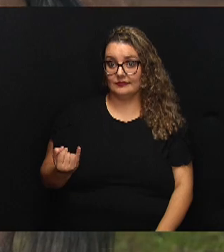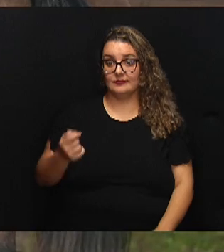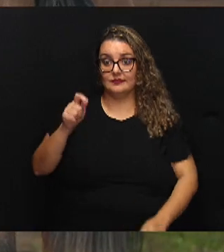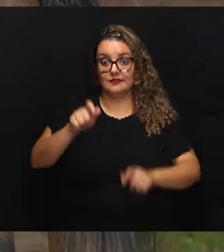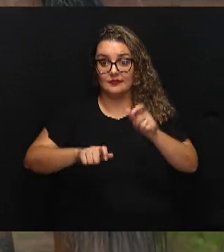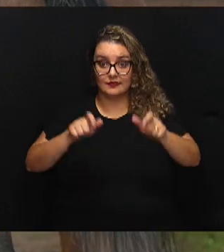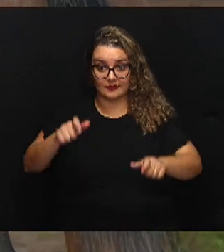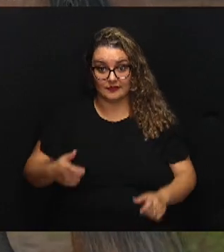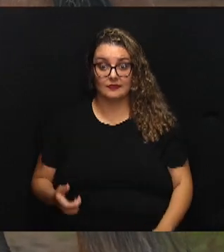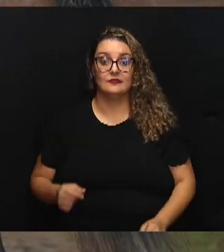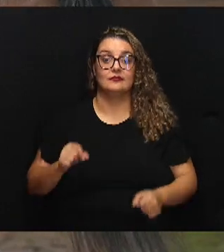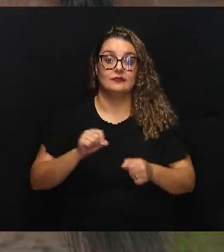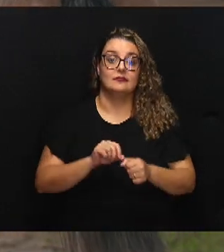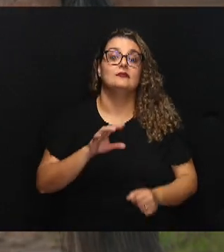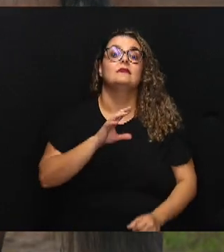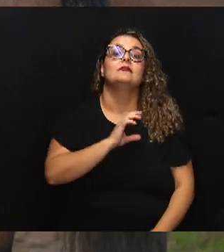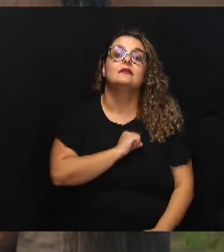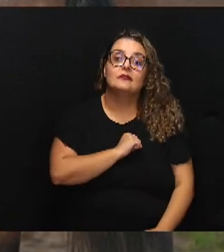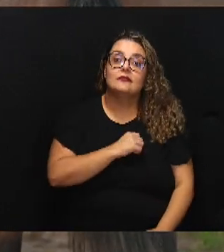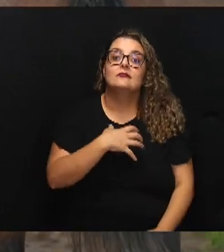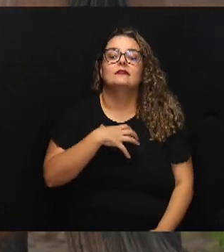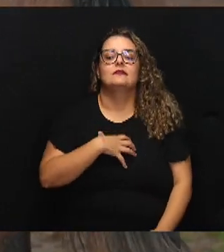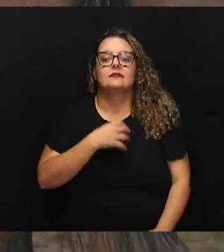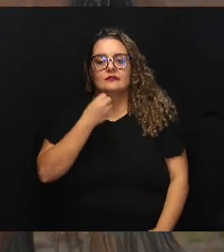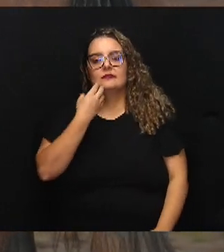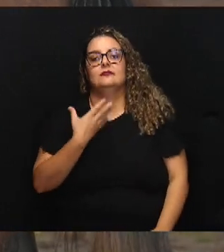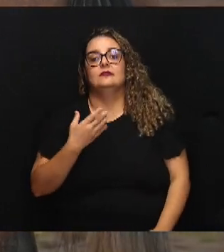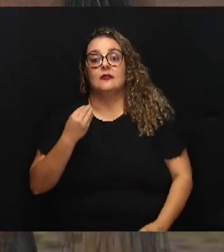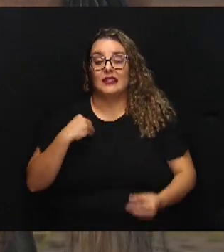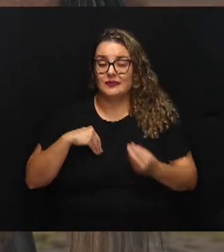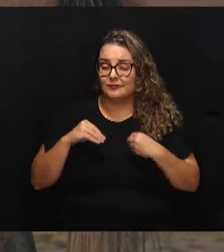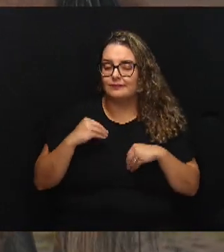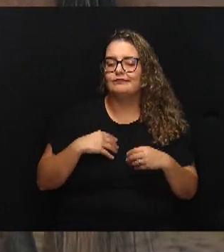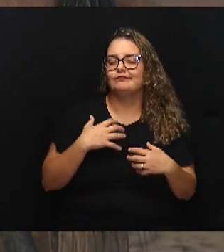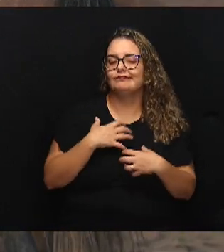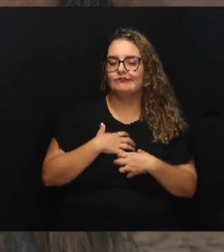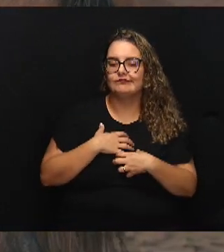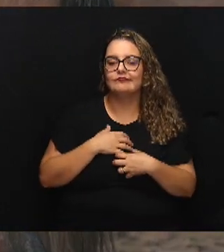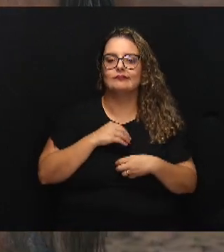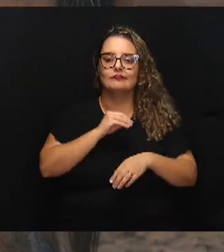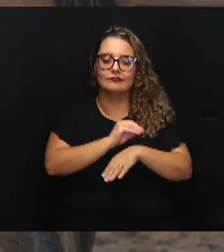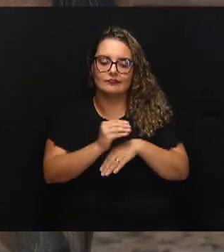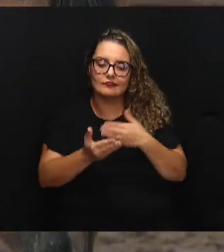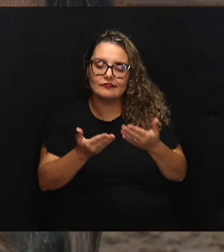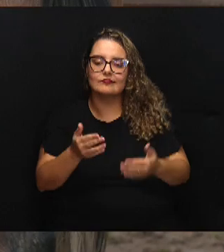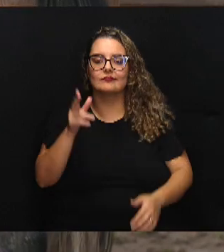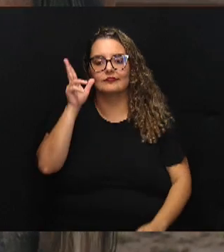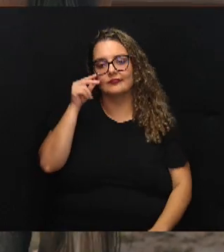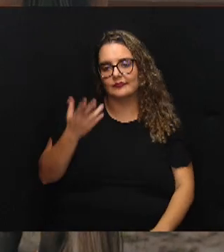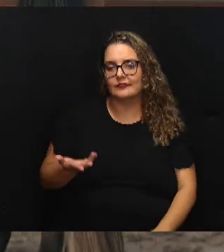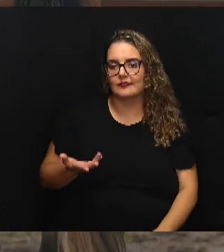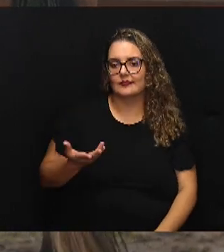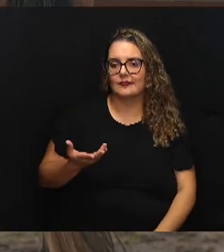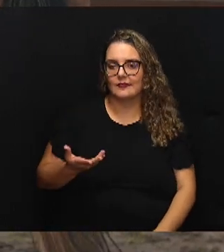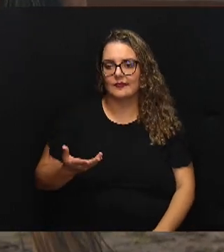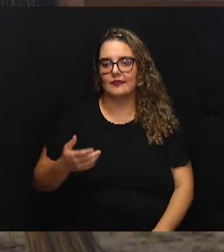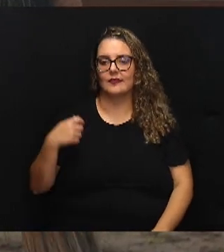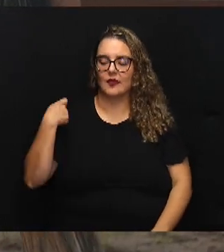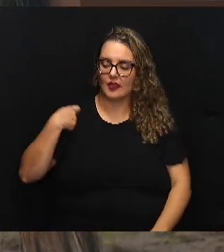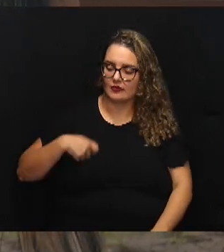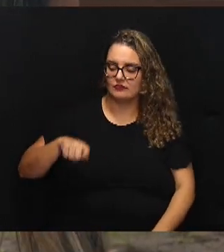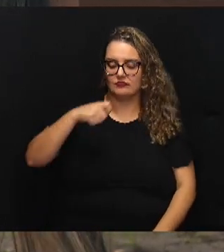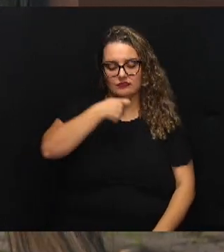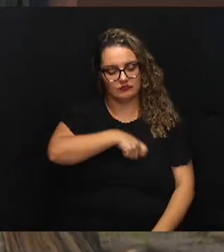fazem, gostam, se sentem bem, Então até pessoas que estão depressivas, Dá esse cuidado pro cavalo, Uma hora passa o pente